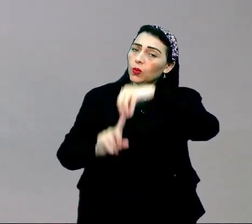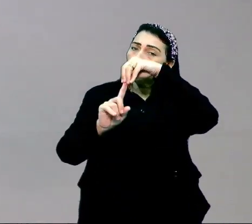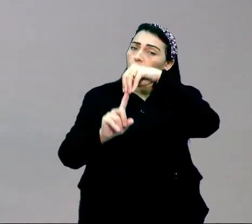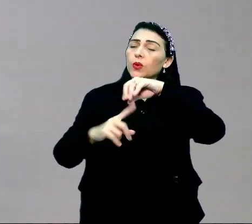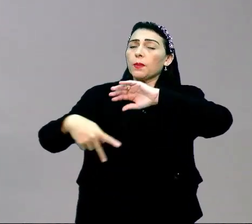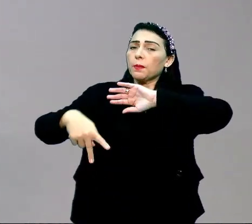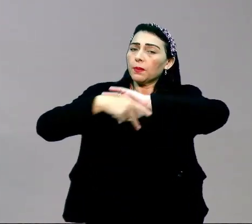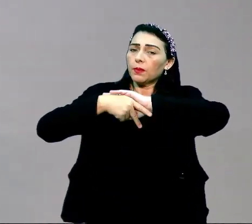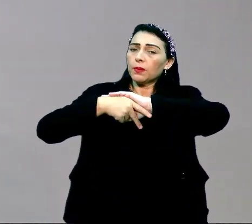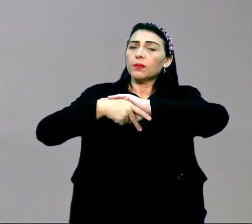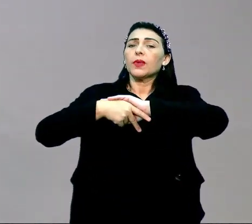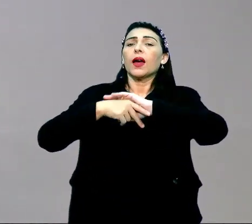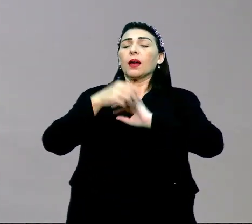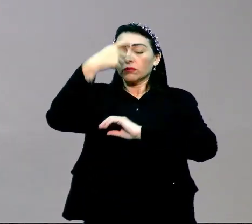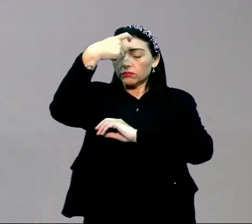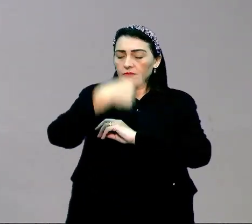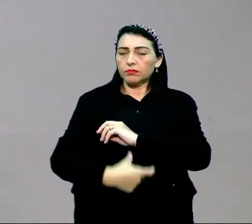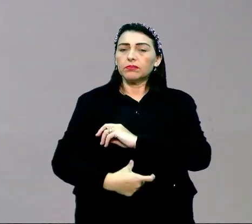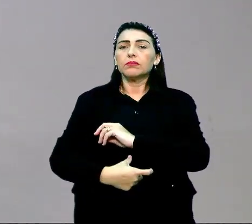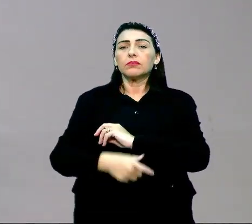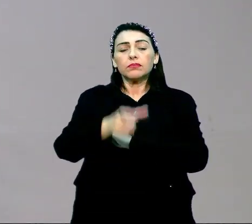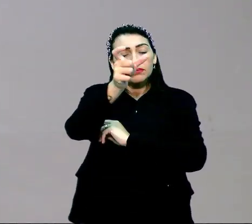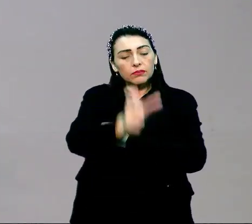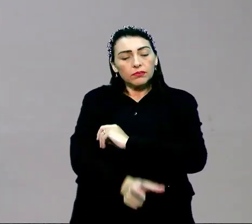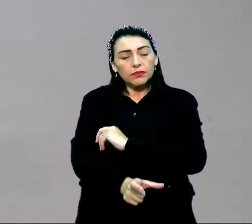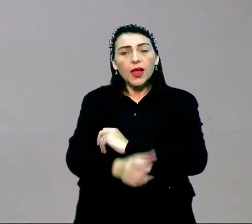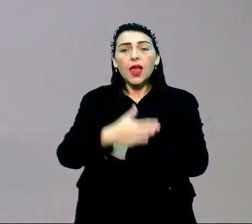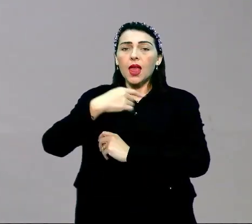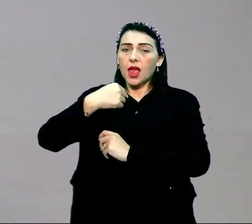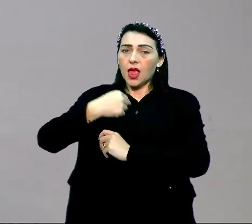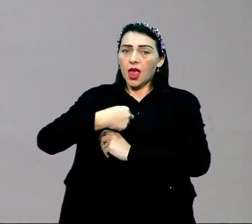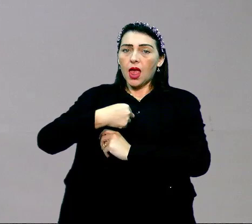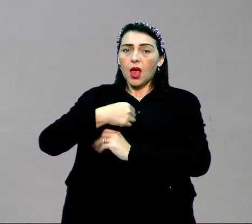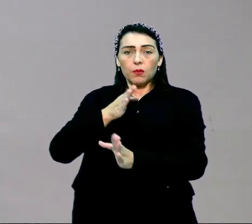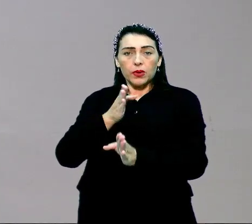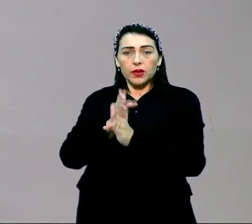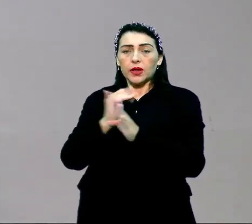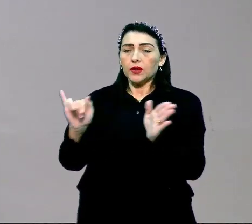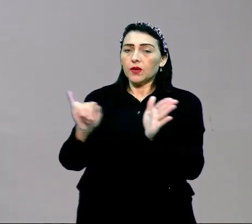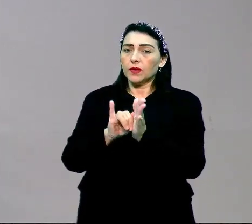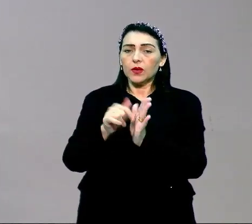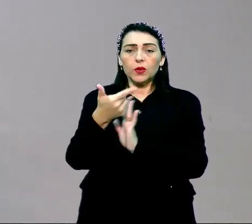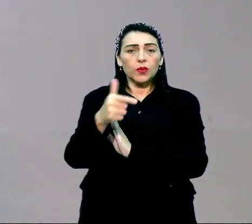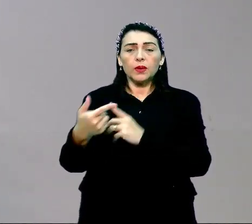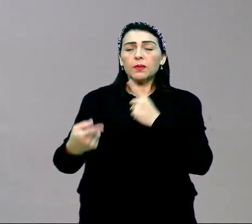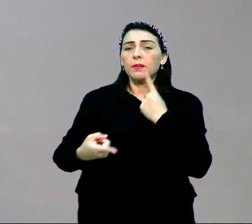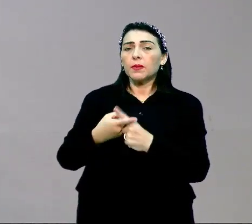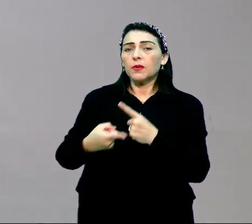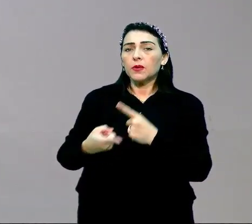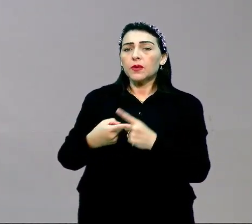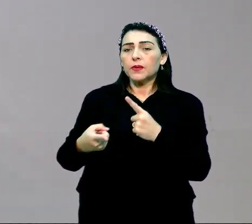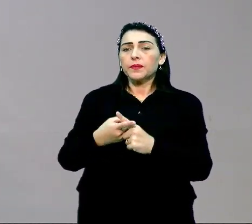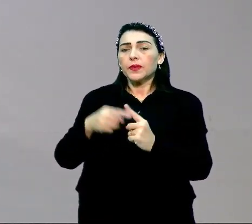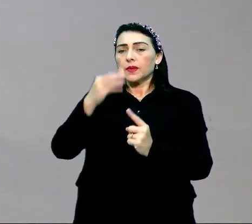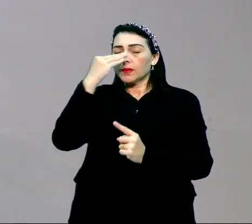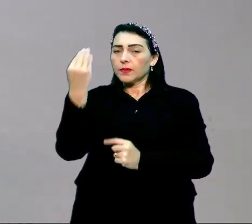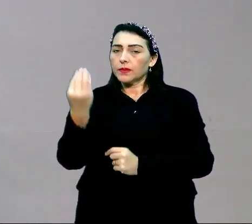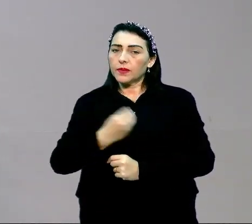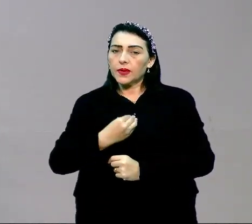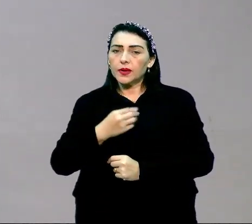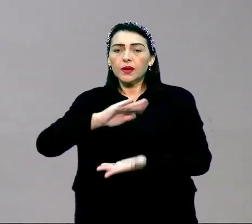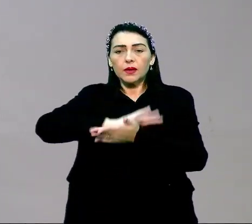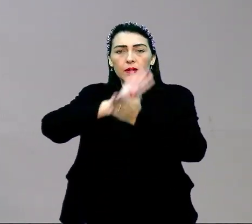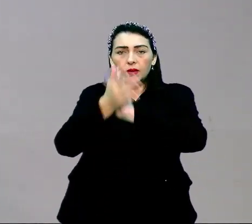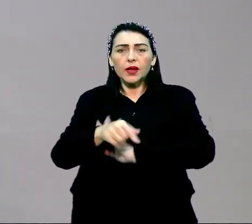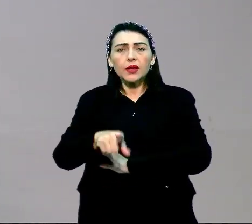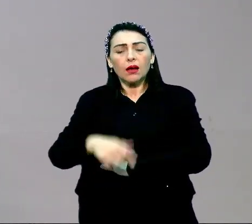exclusiva e pertencente ao ser. Então, a partir do momento em que eu me identifico assim, não tem por que alguém recriminar quem eu